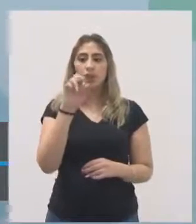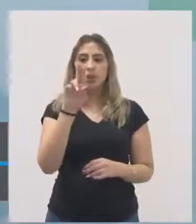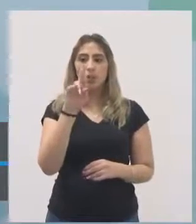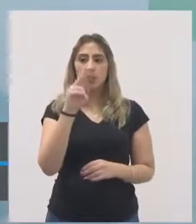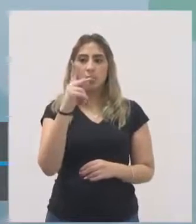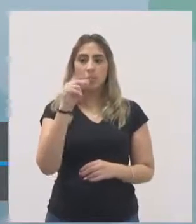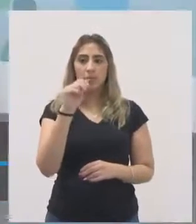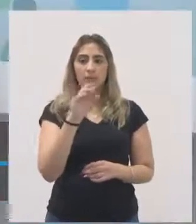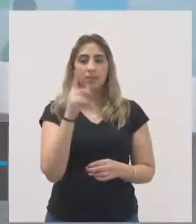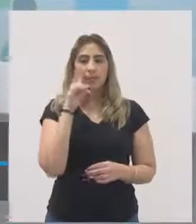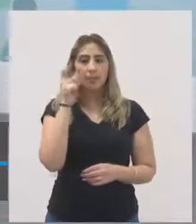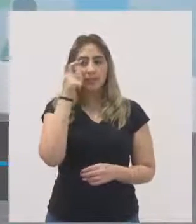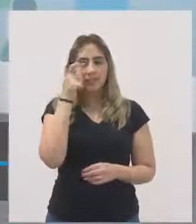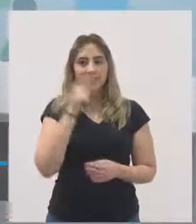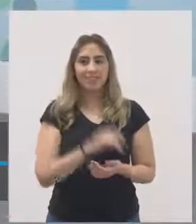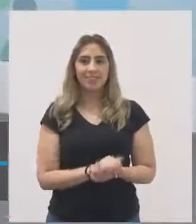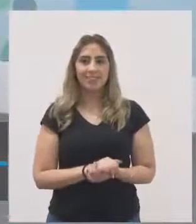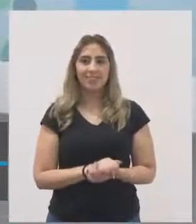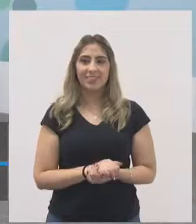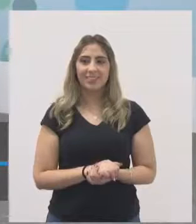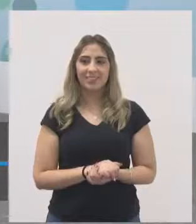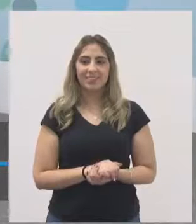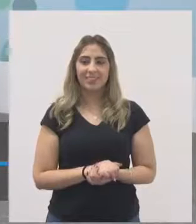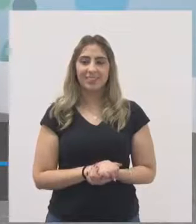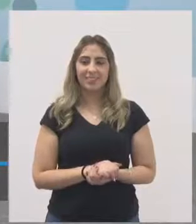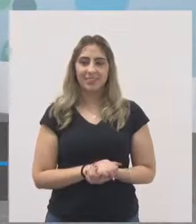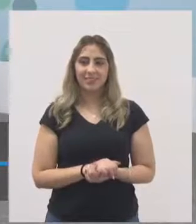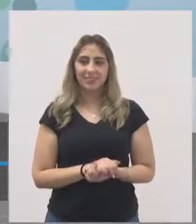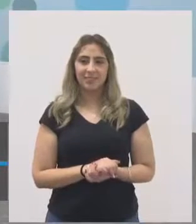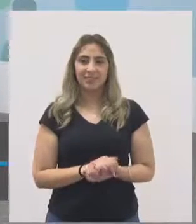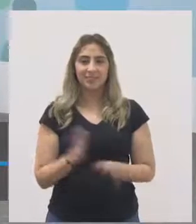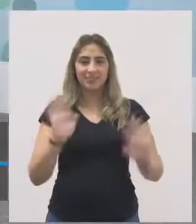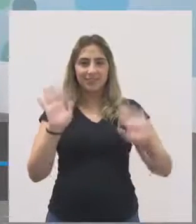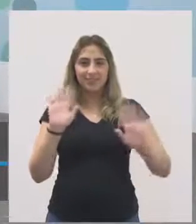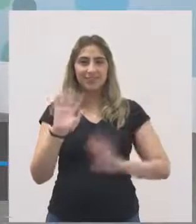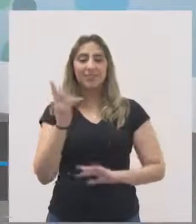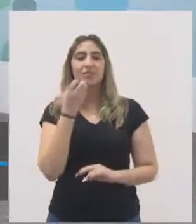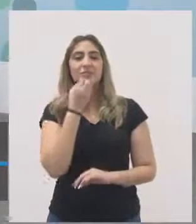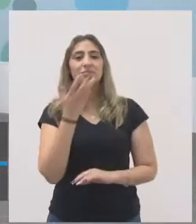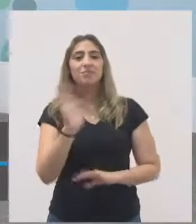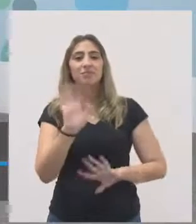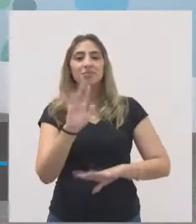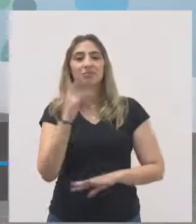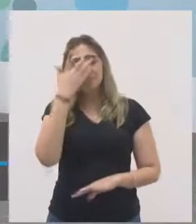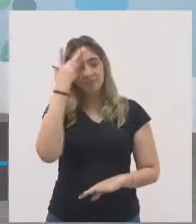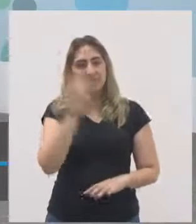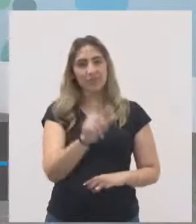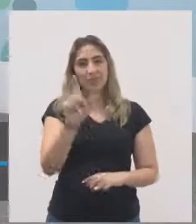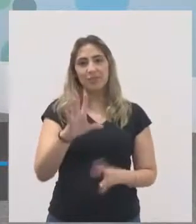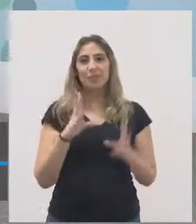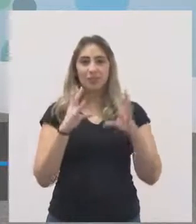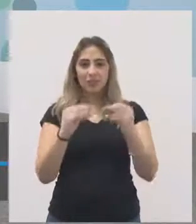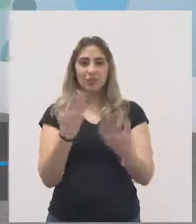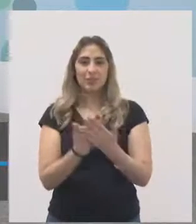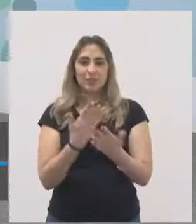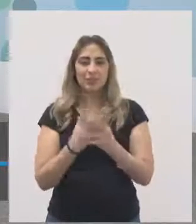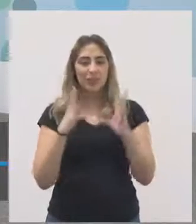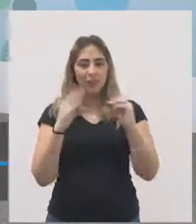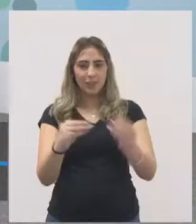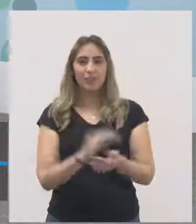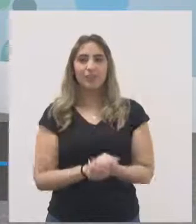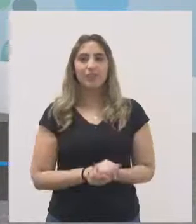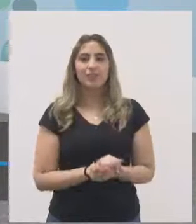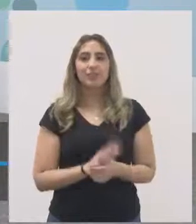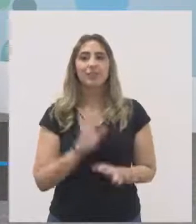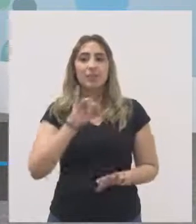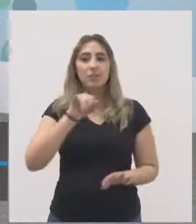ligado. Por favor, um seus salve alunos. aí, galera do Luzia, para todo mundo, né, para geral, para a escola inteira.